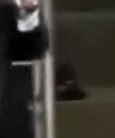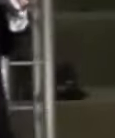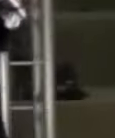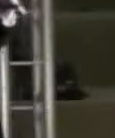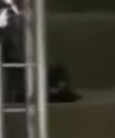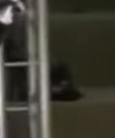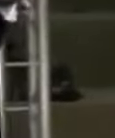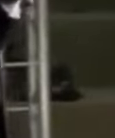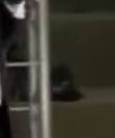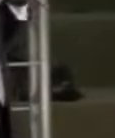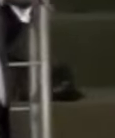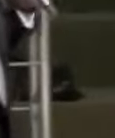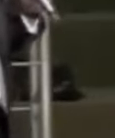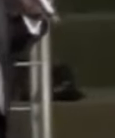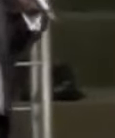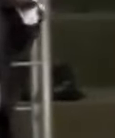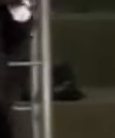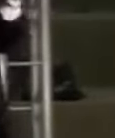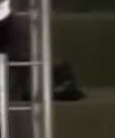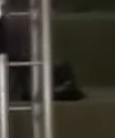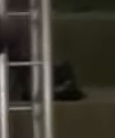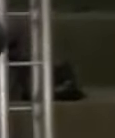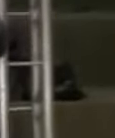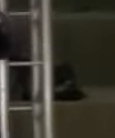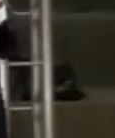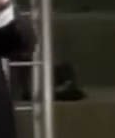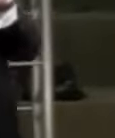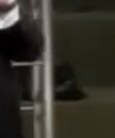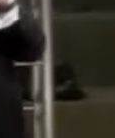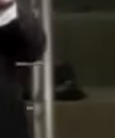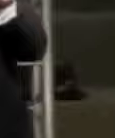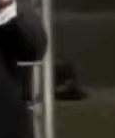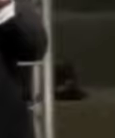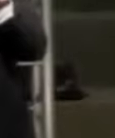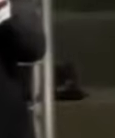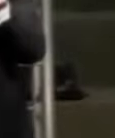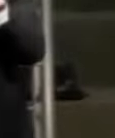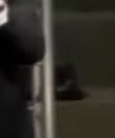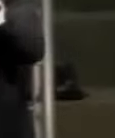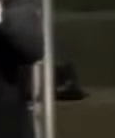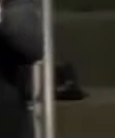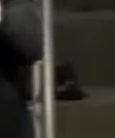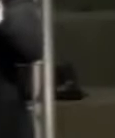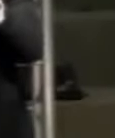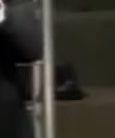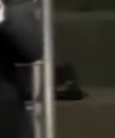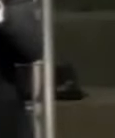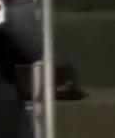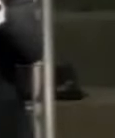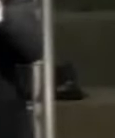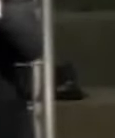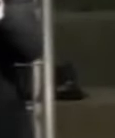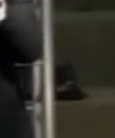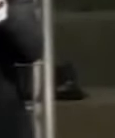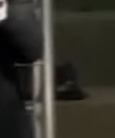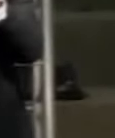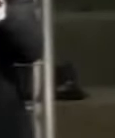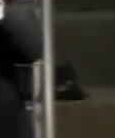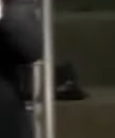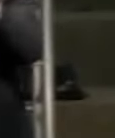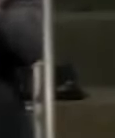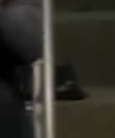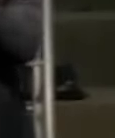sabe todo domingo à tarde eu saia com meu pai porque o ministério dele era ajudar a consertar